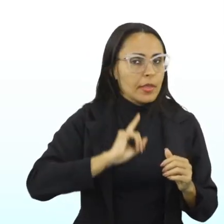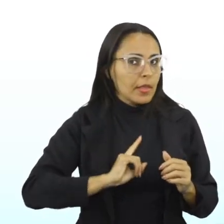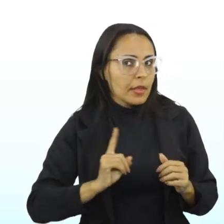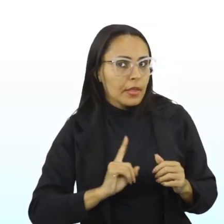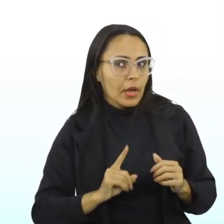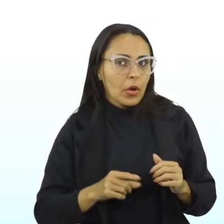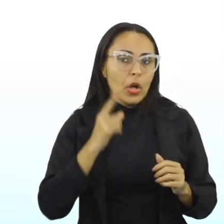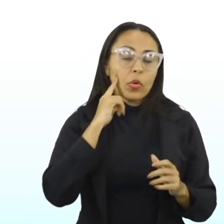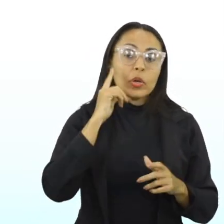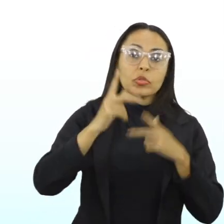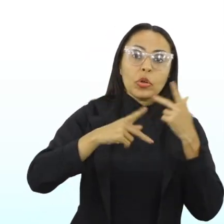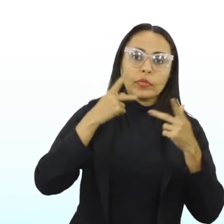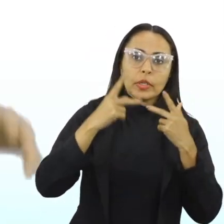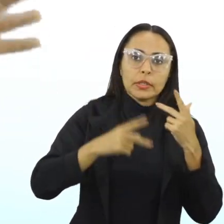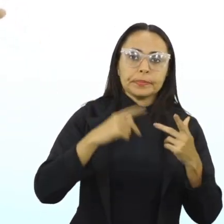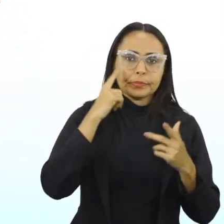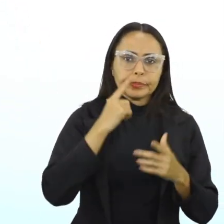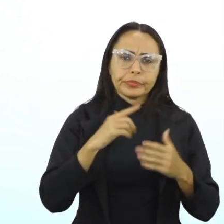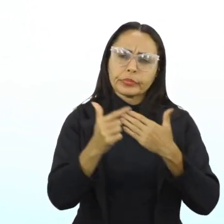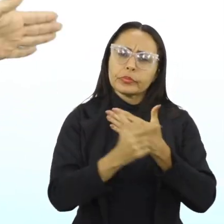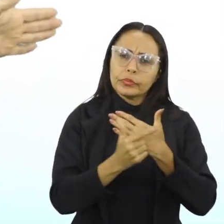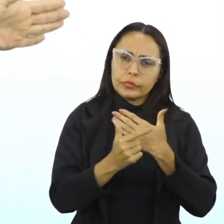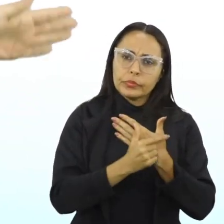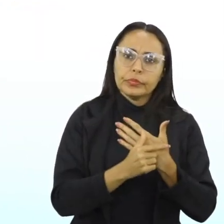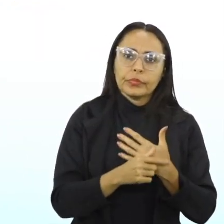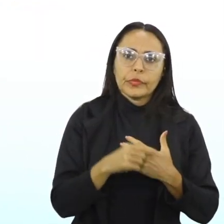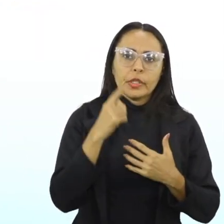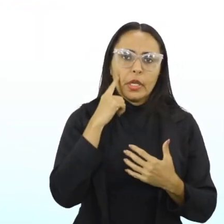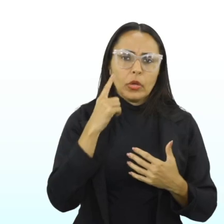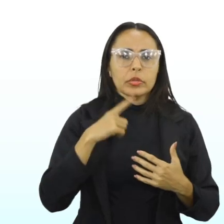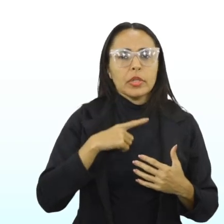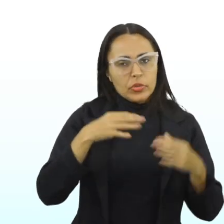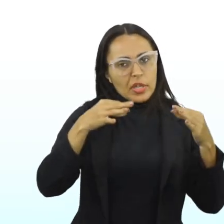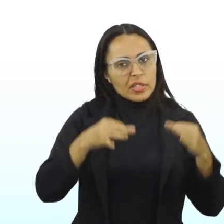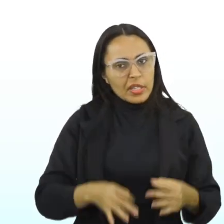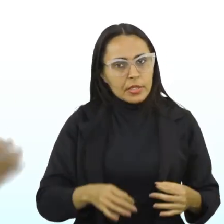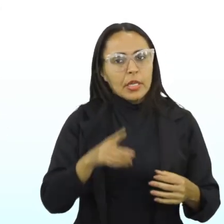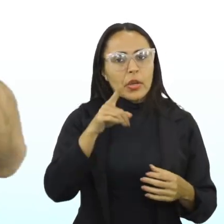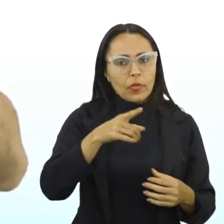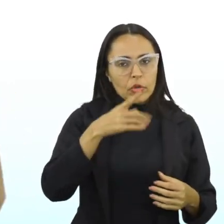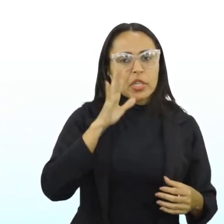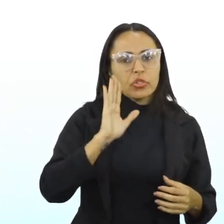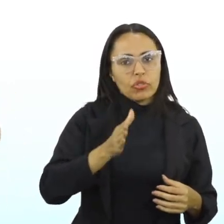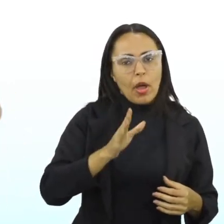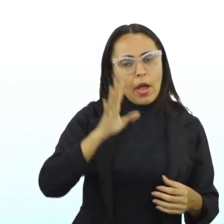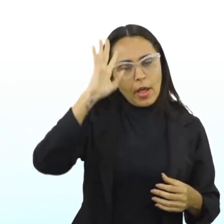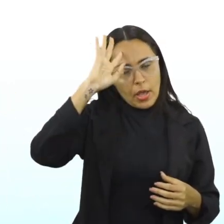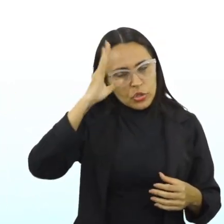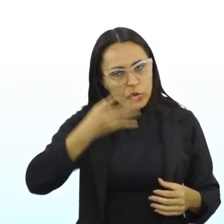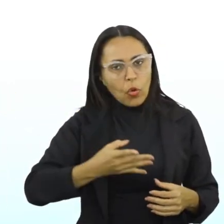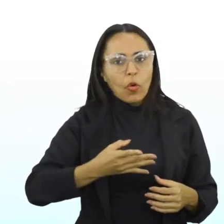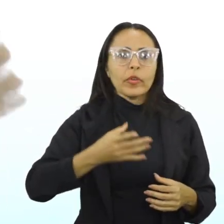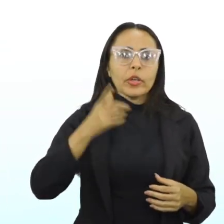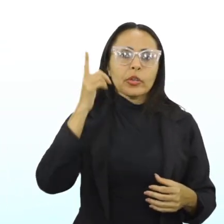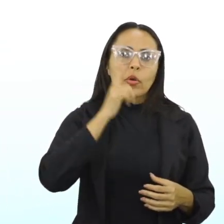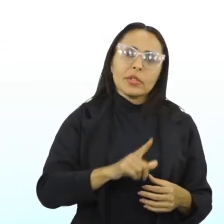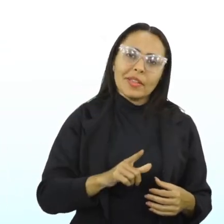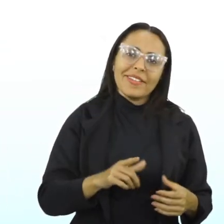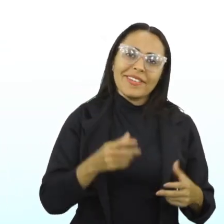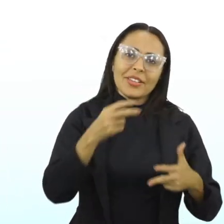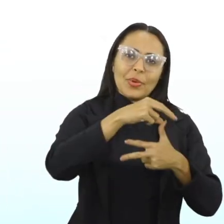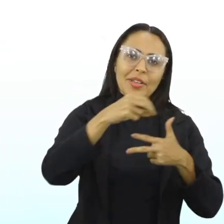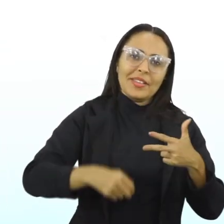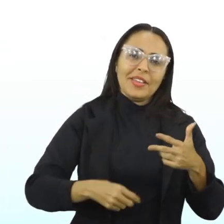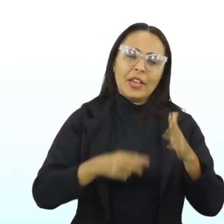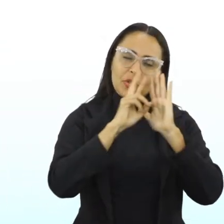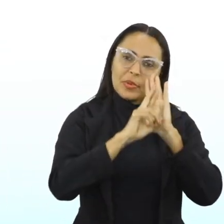olhe, com isso que eu falei, mais algumas funções que eu falei aqui, eu tenho certeza que vocês já resolvem muitas questões de bioquímica no